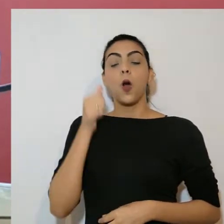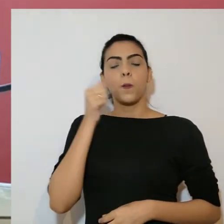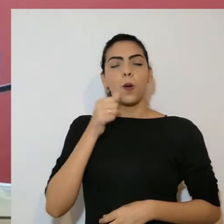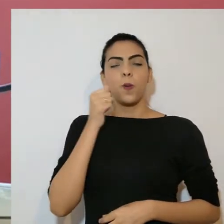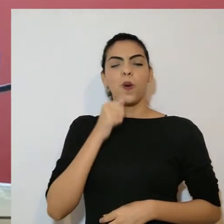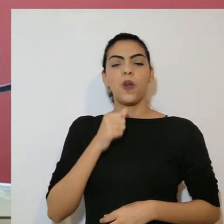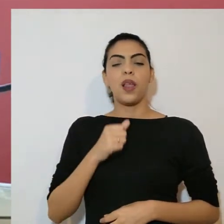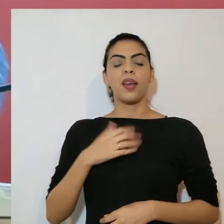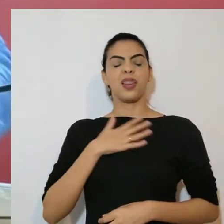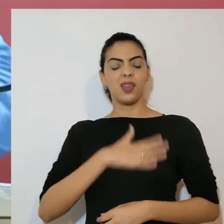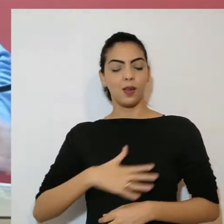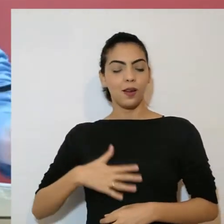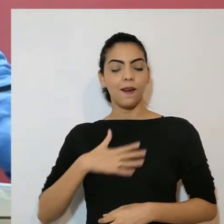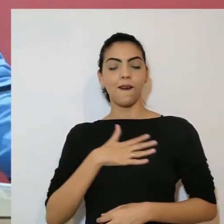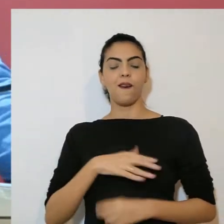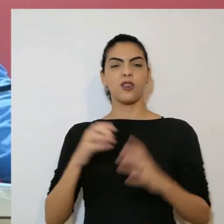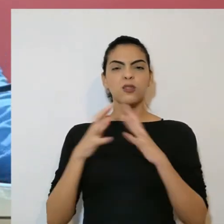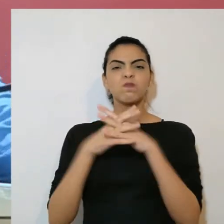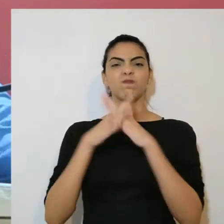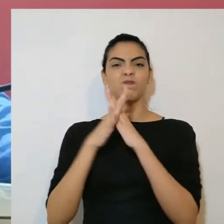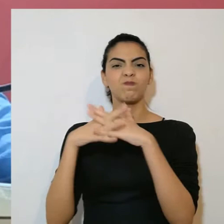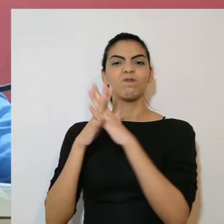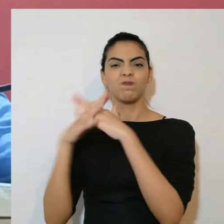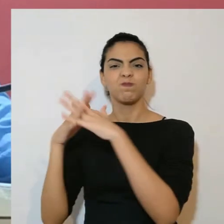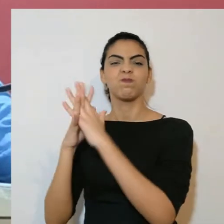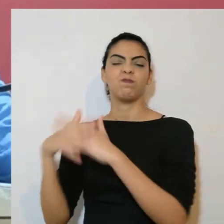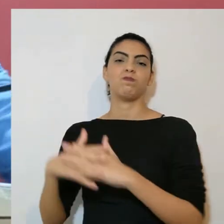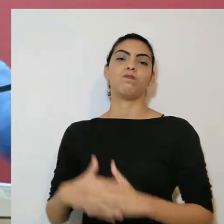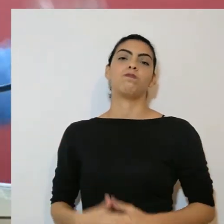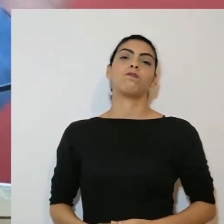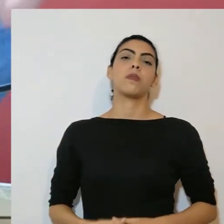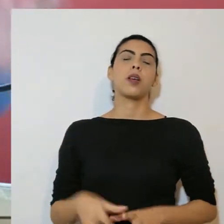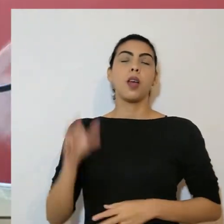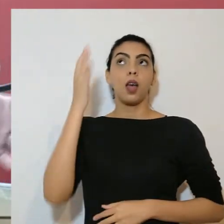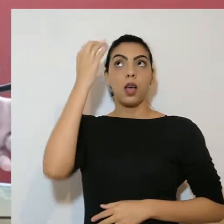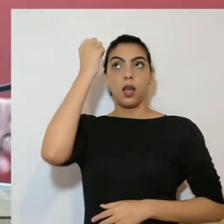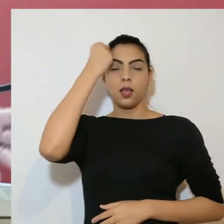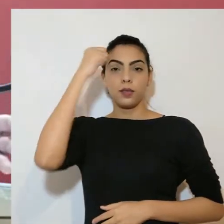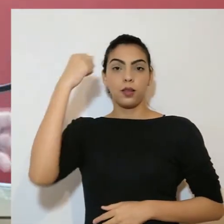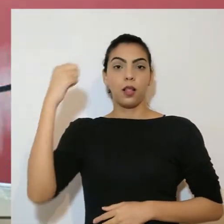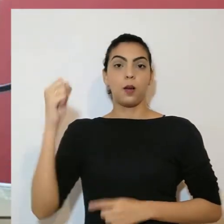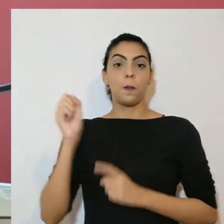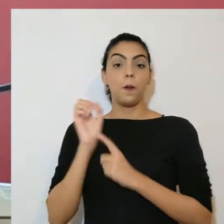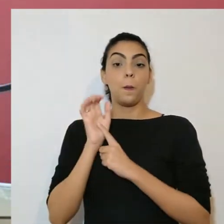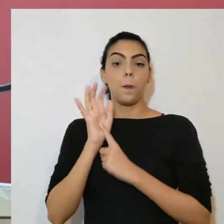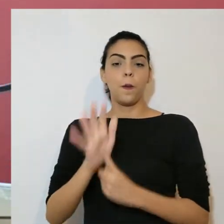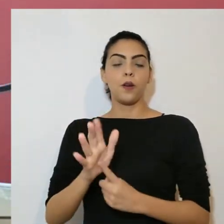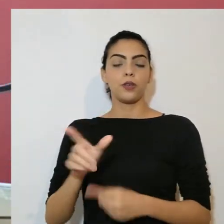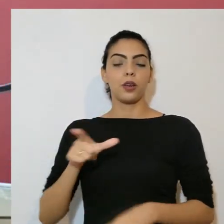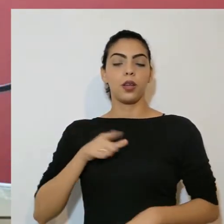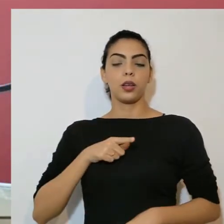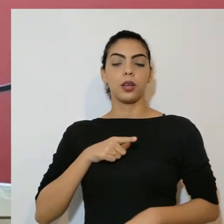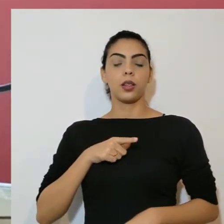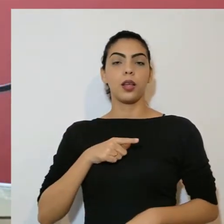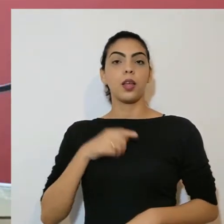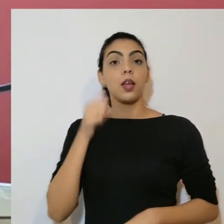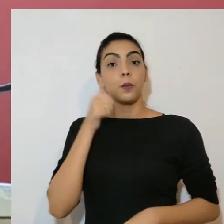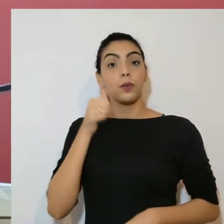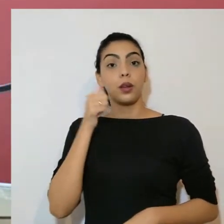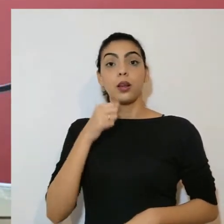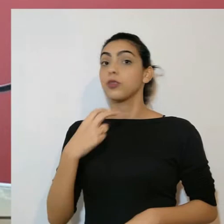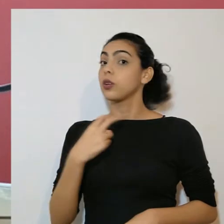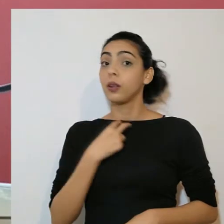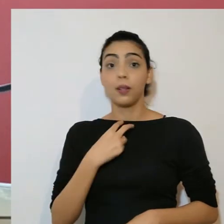rixosa e briguenta. Então ele mostra que existem mulheres que não servem para